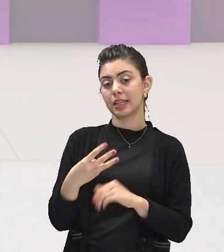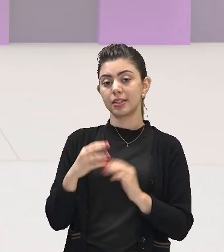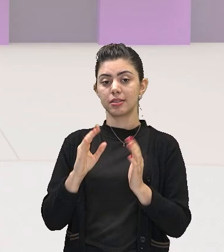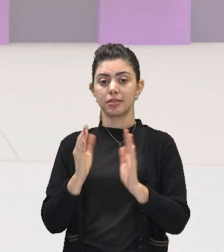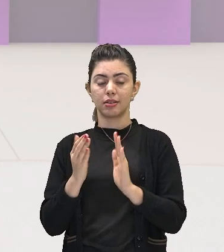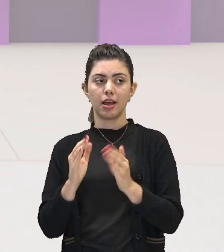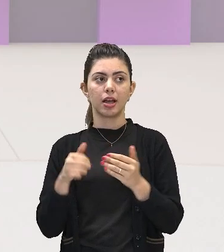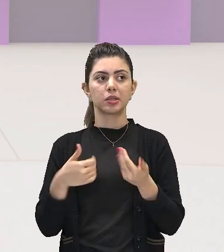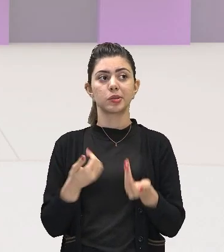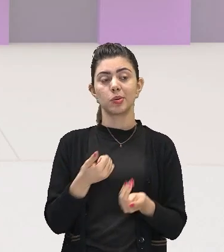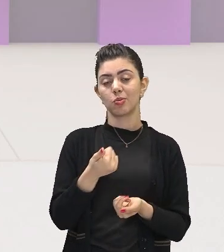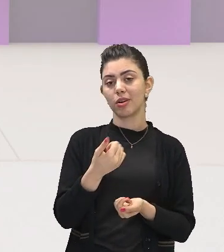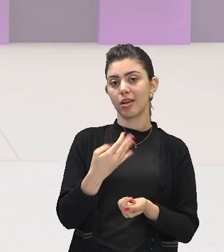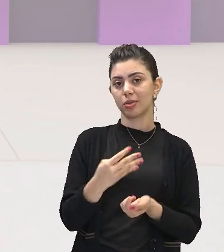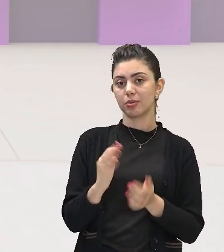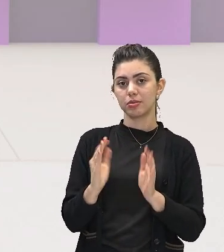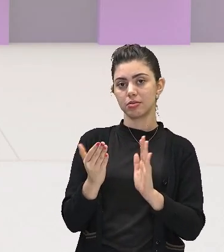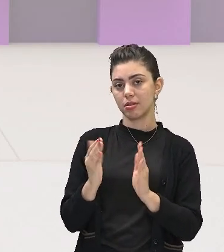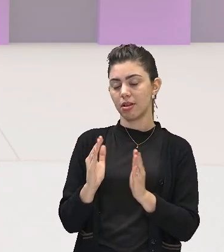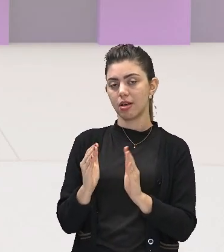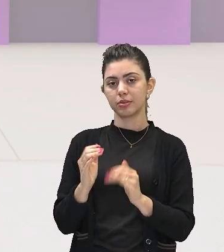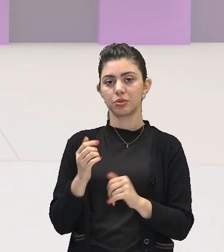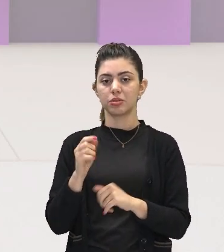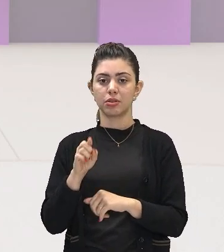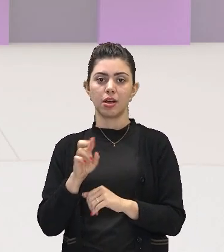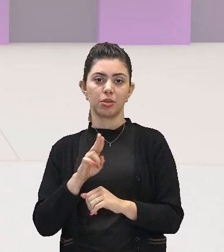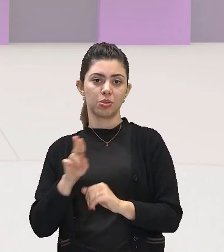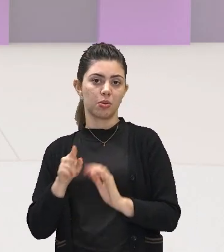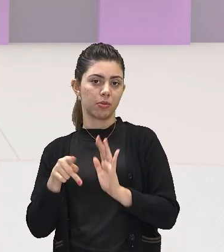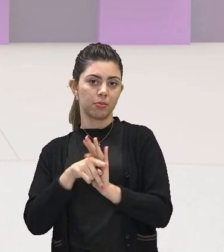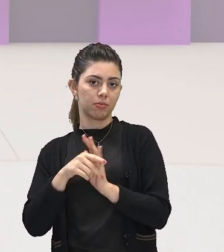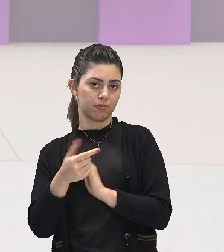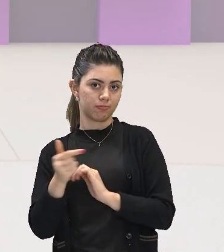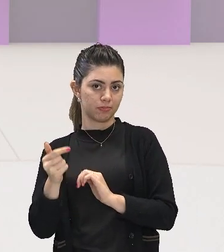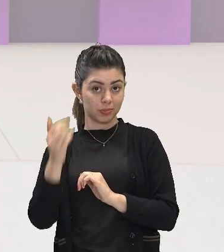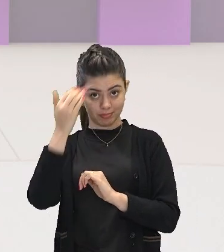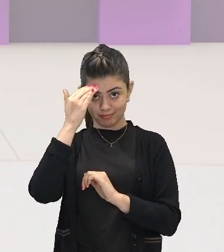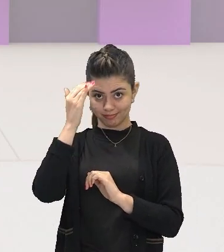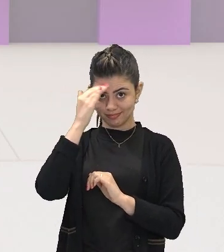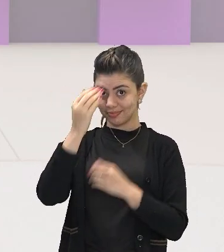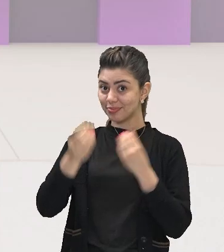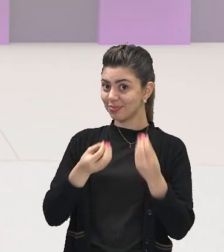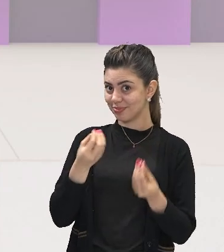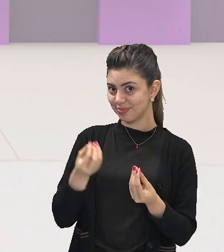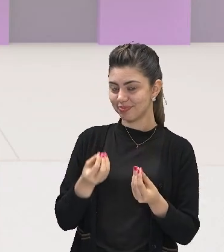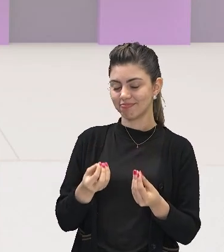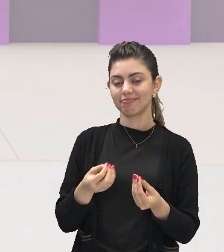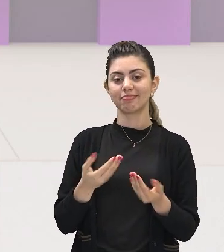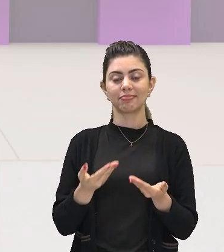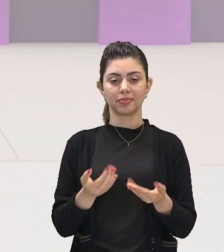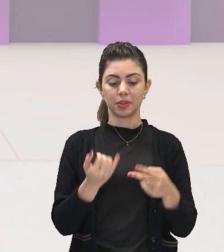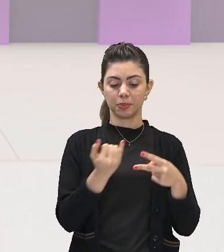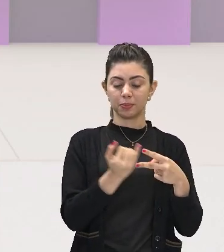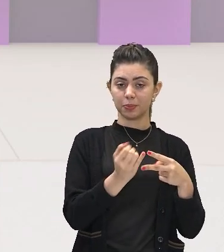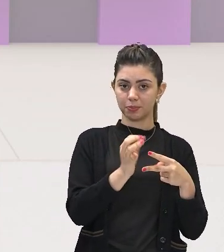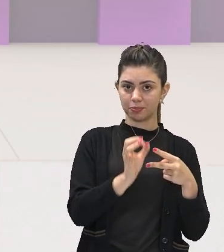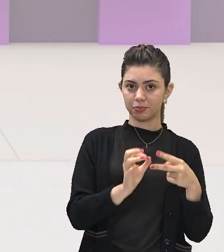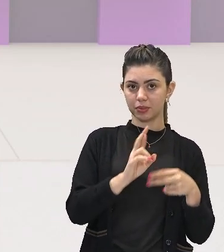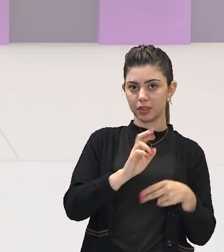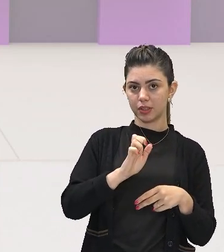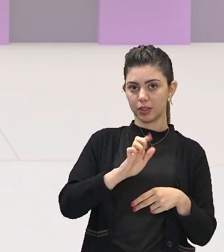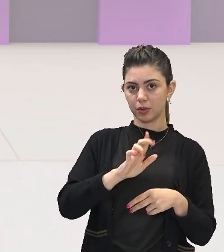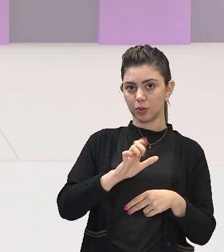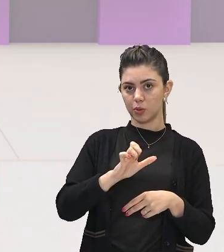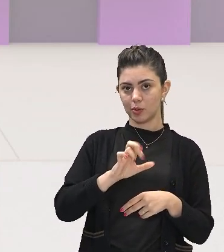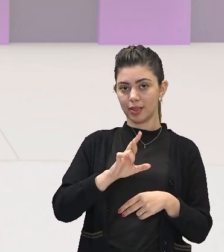de 14 lados e assim por diante. Tudo bem? Deu para entender como é que funciona? Polígonos regulares, todos os